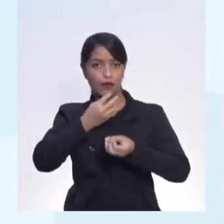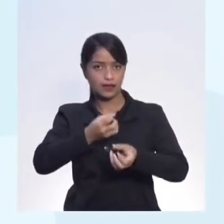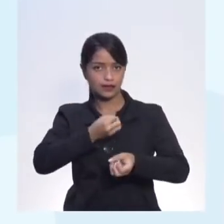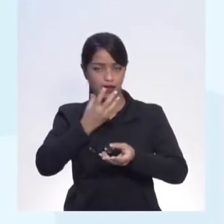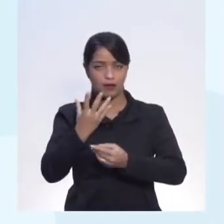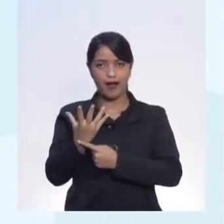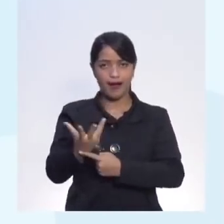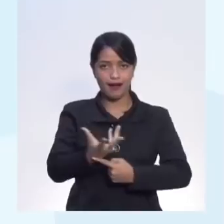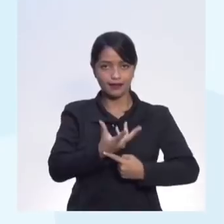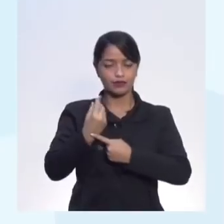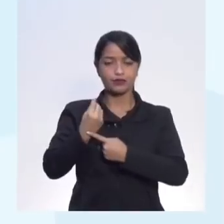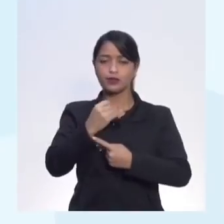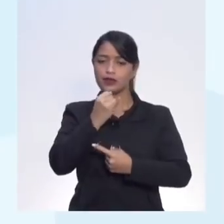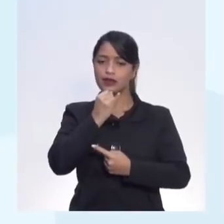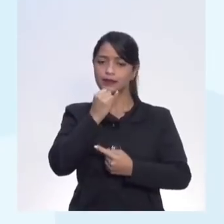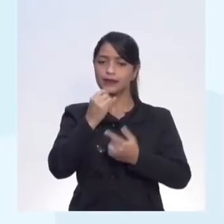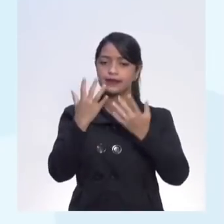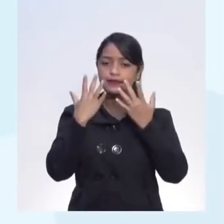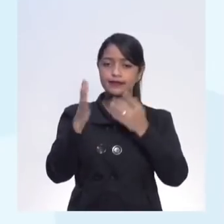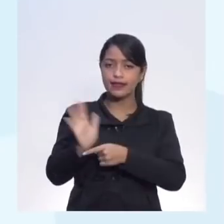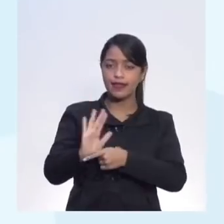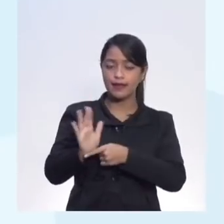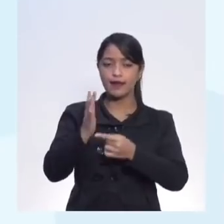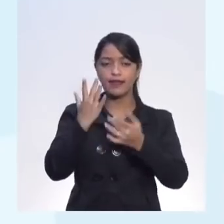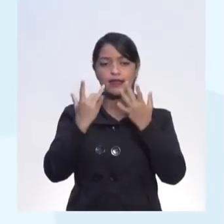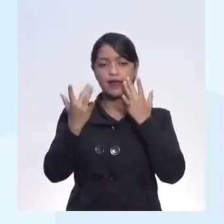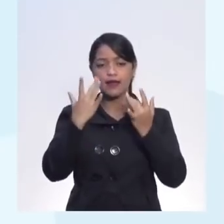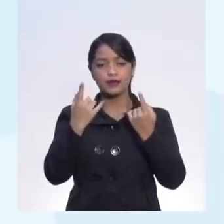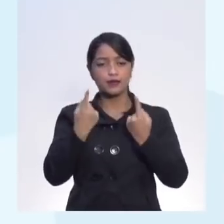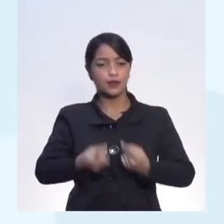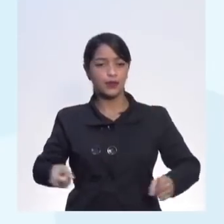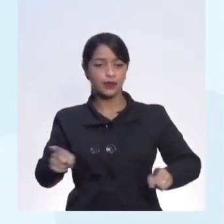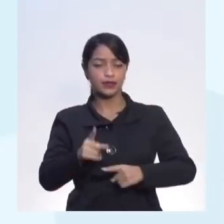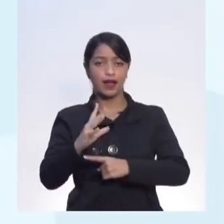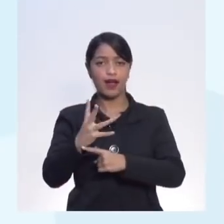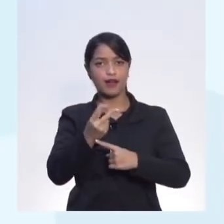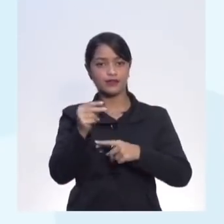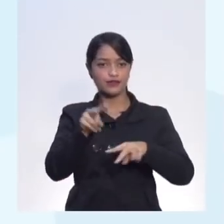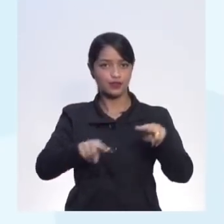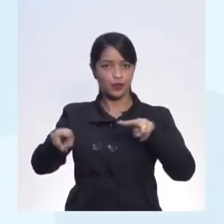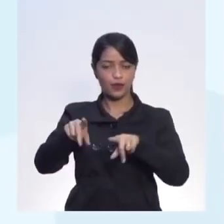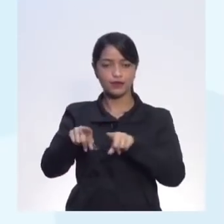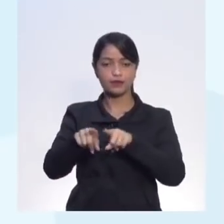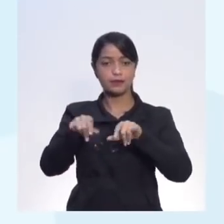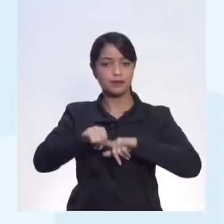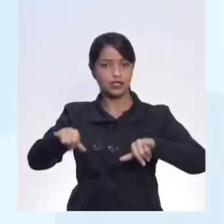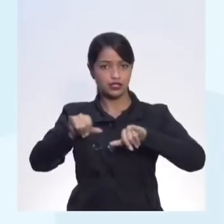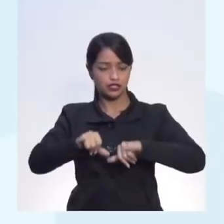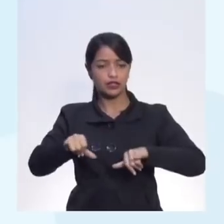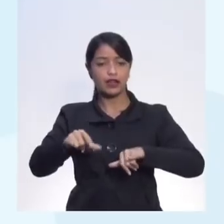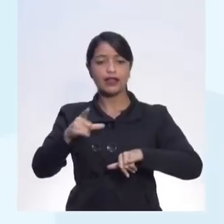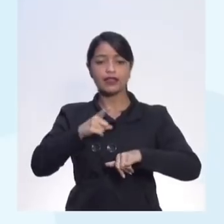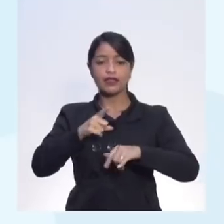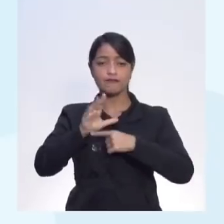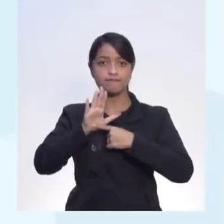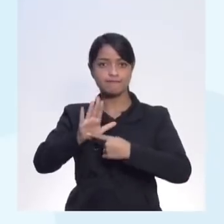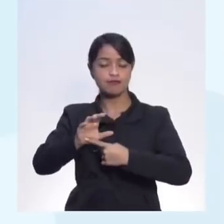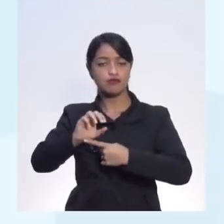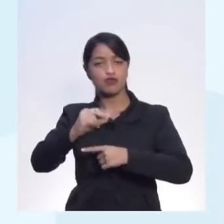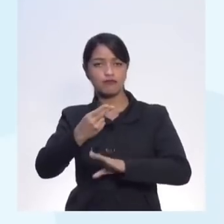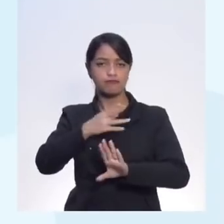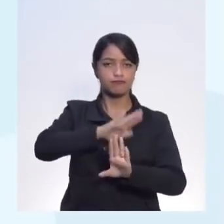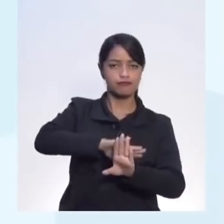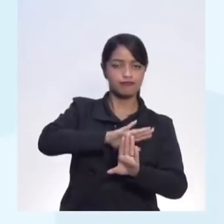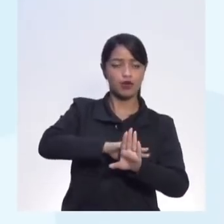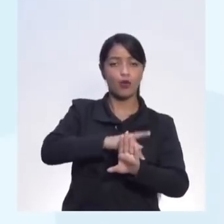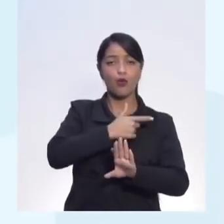cinema, teatro, música, artes visuais e midiáticas, referências explícitas ou implícitas a outros textos,